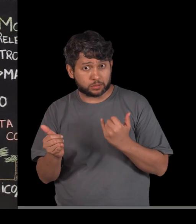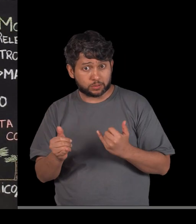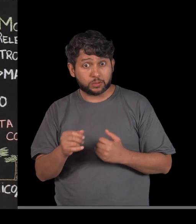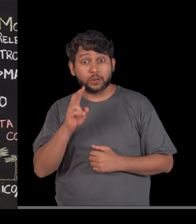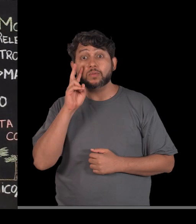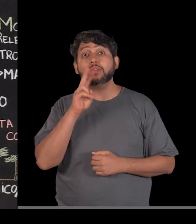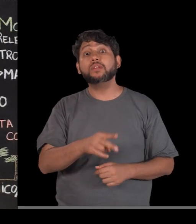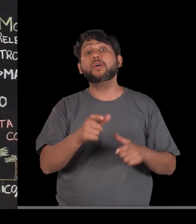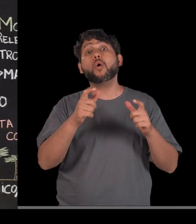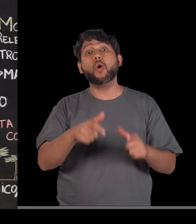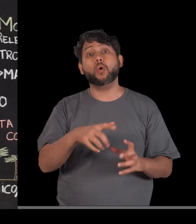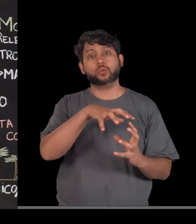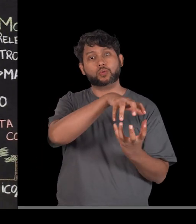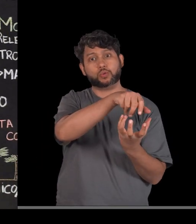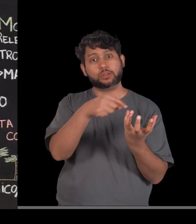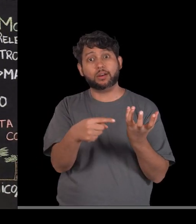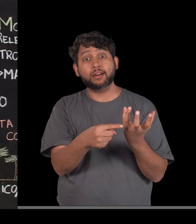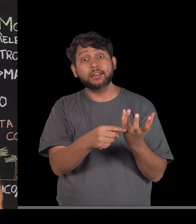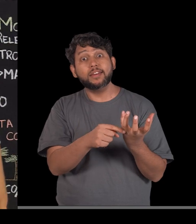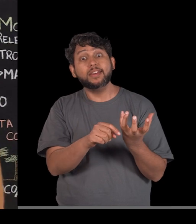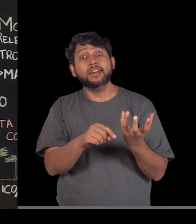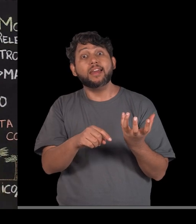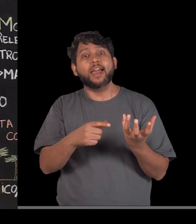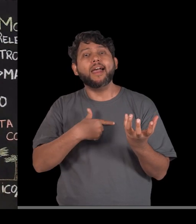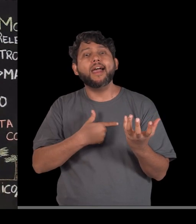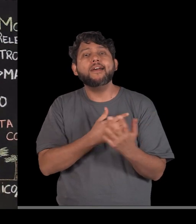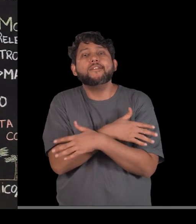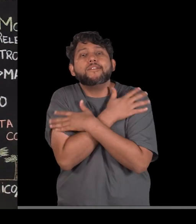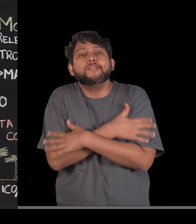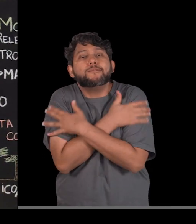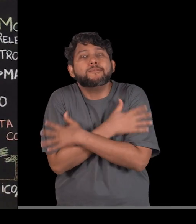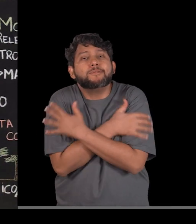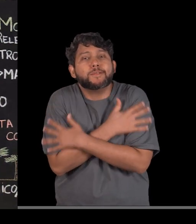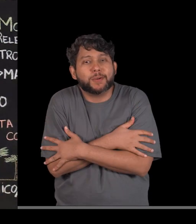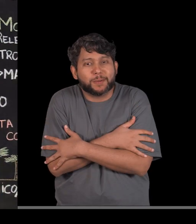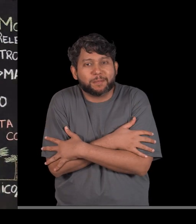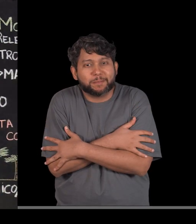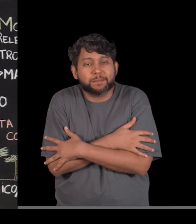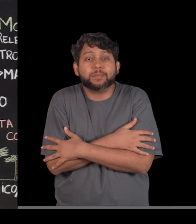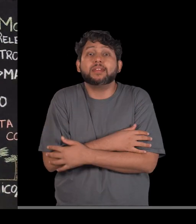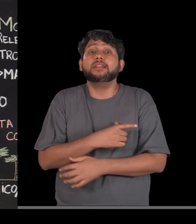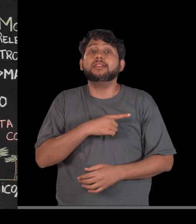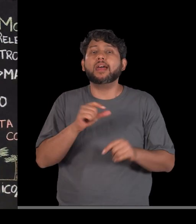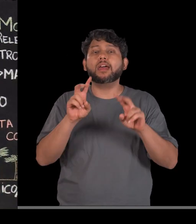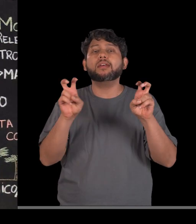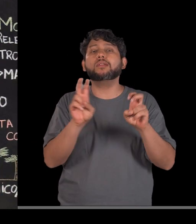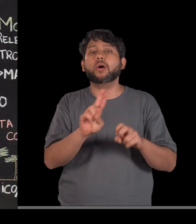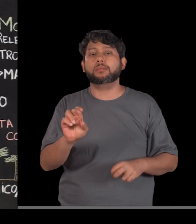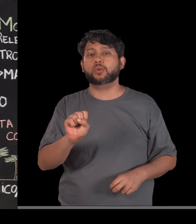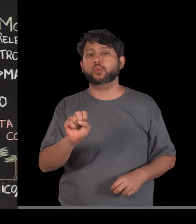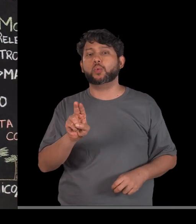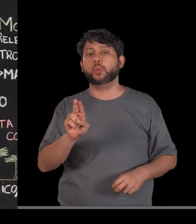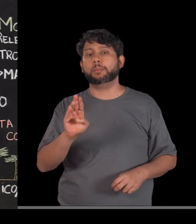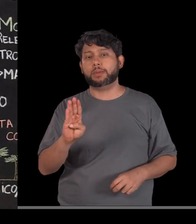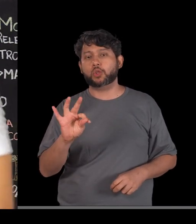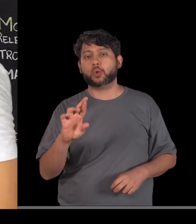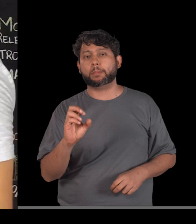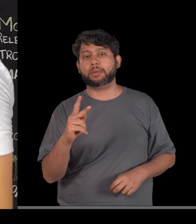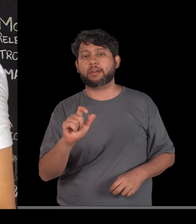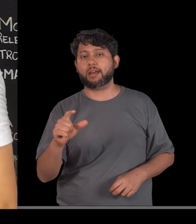normalmente encontradas em climas frios. Ambas são encontradas normalmente no clima subtropical